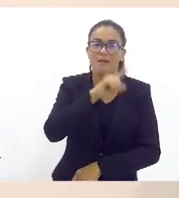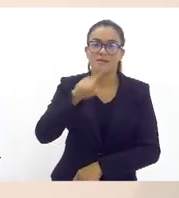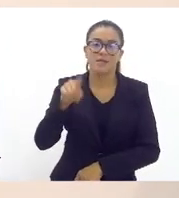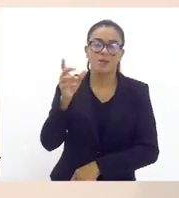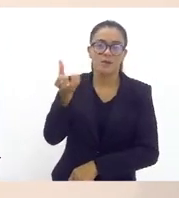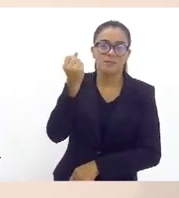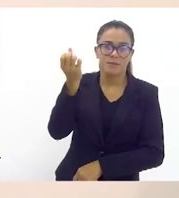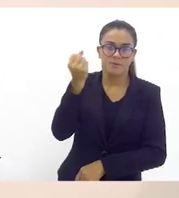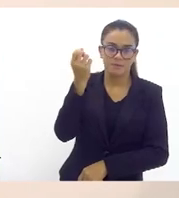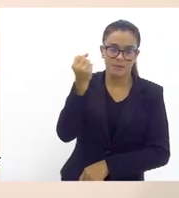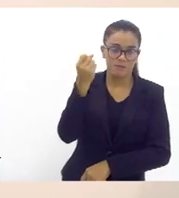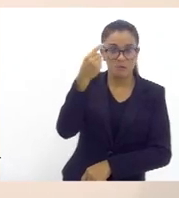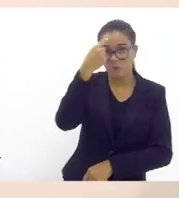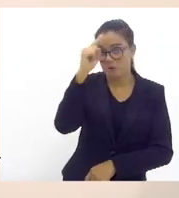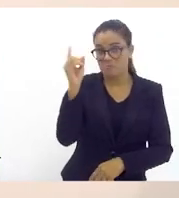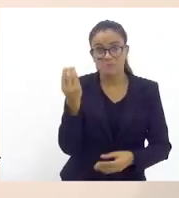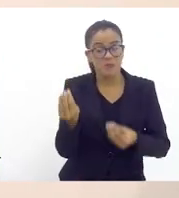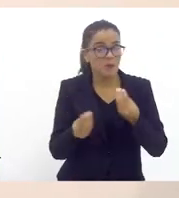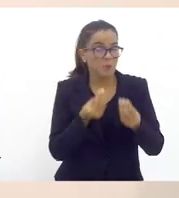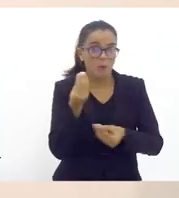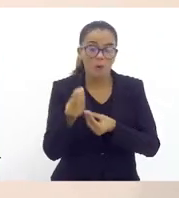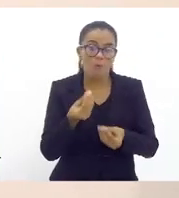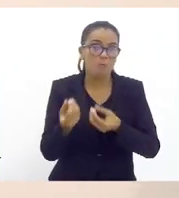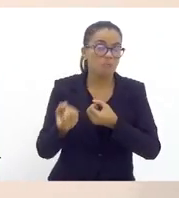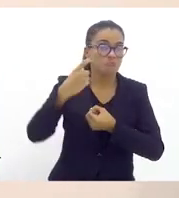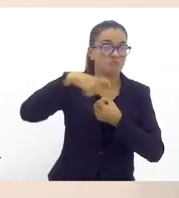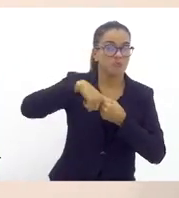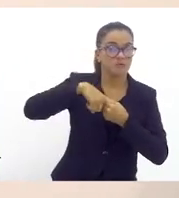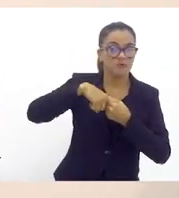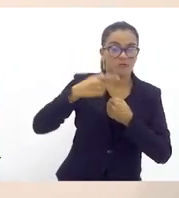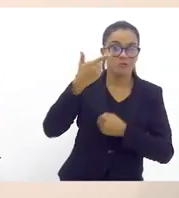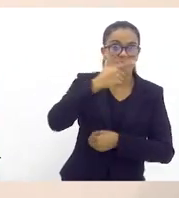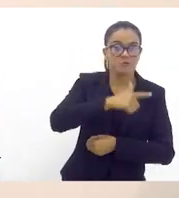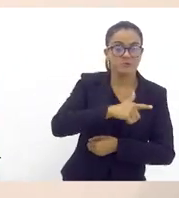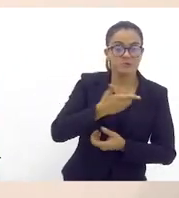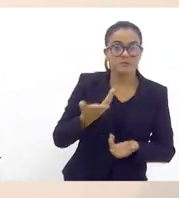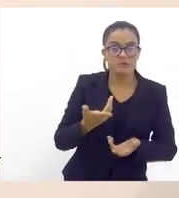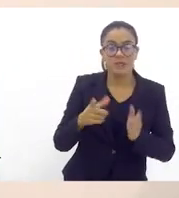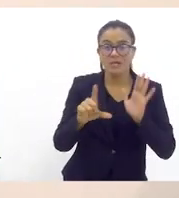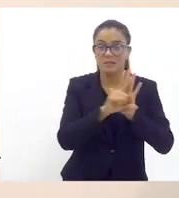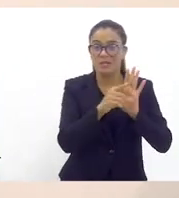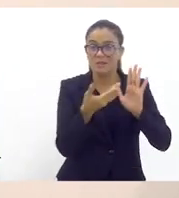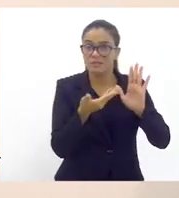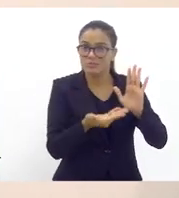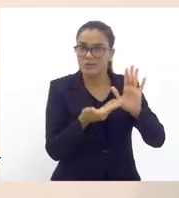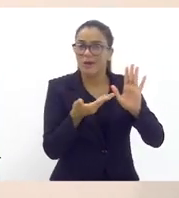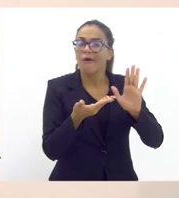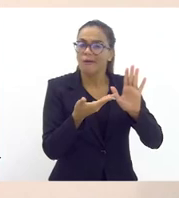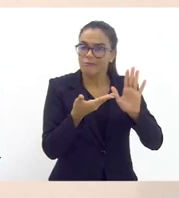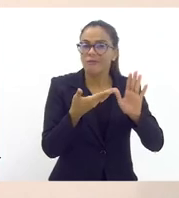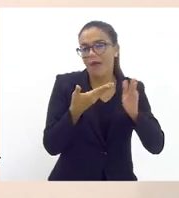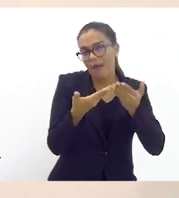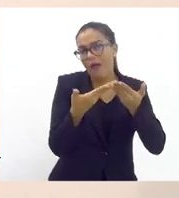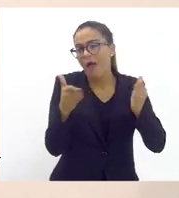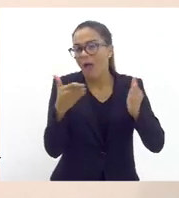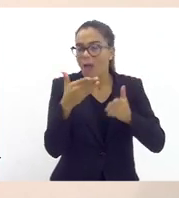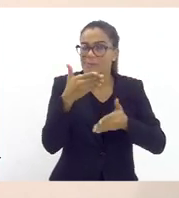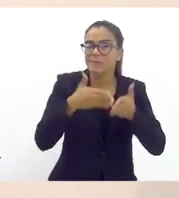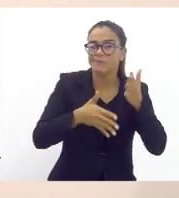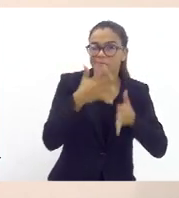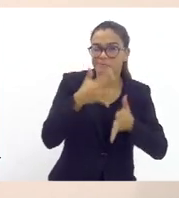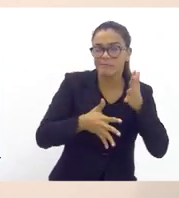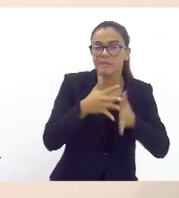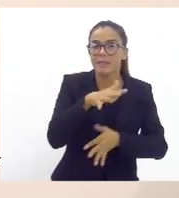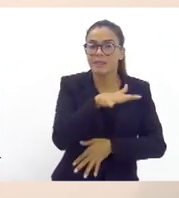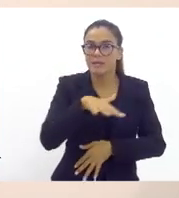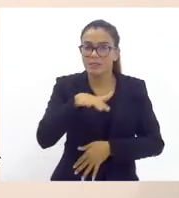benefício e não sei como obter isso de volta, por exemplo, né? Essa legislação abre alguns precedentes. A gente tem a situação